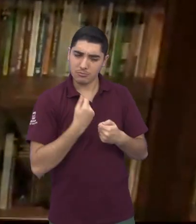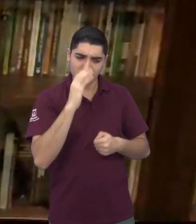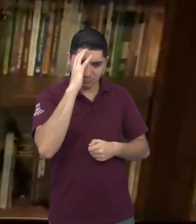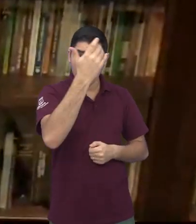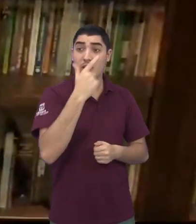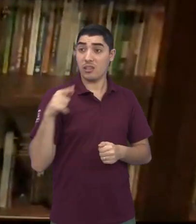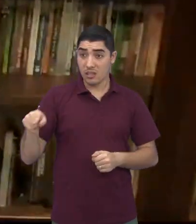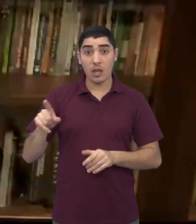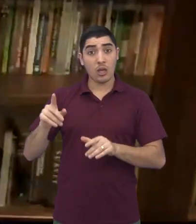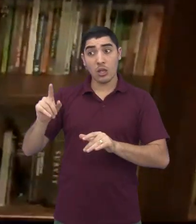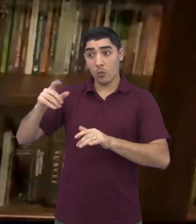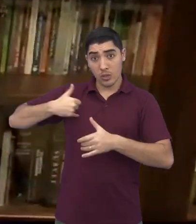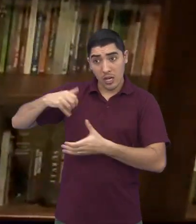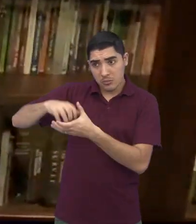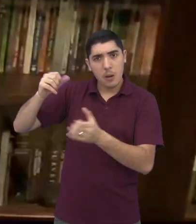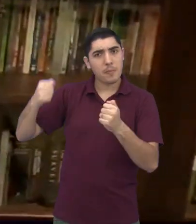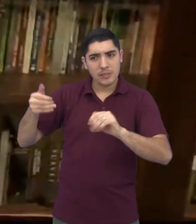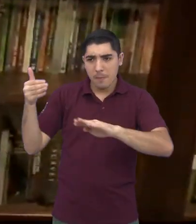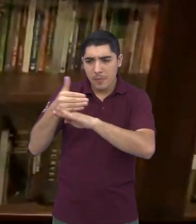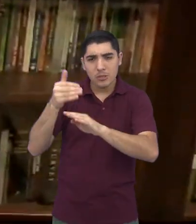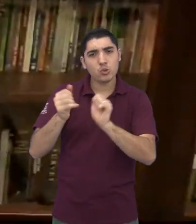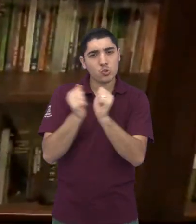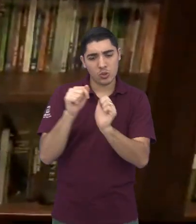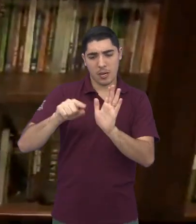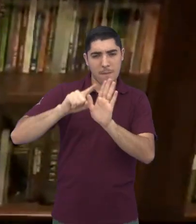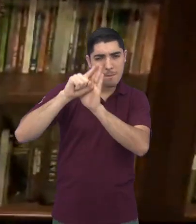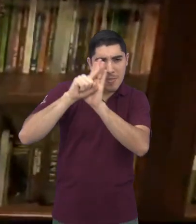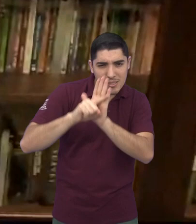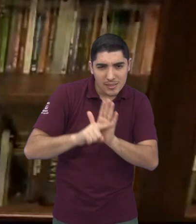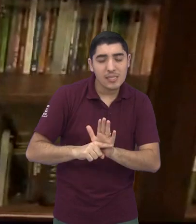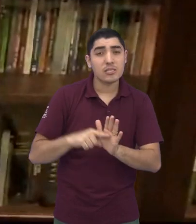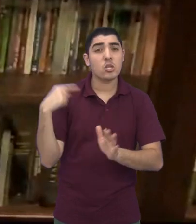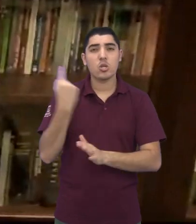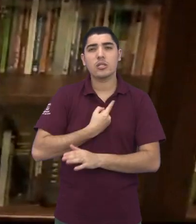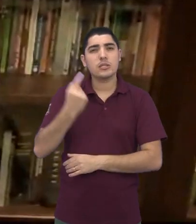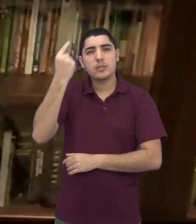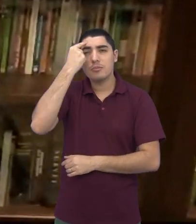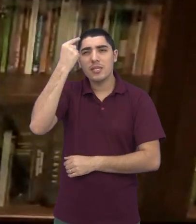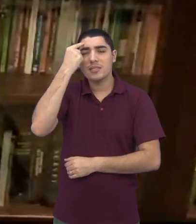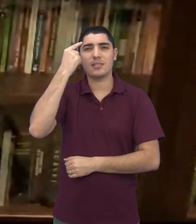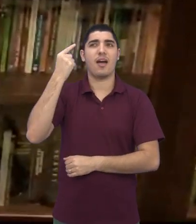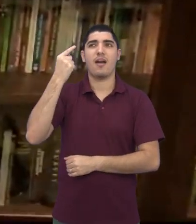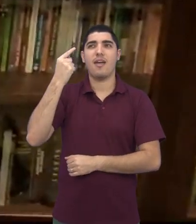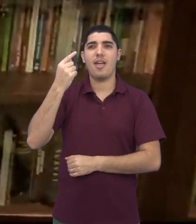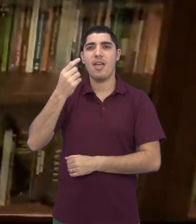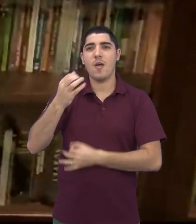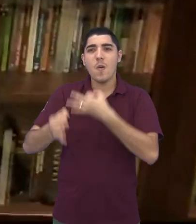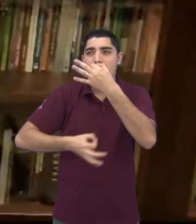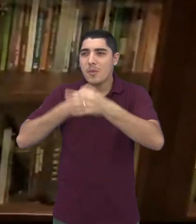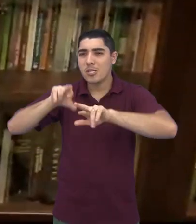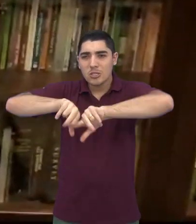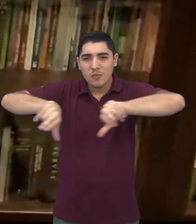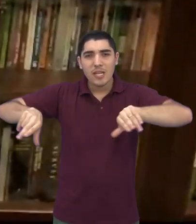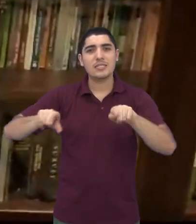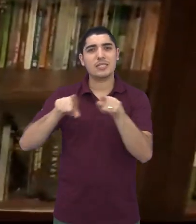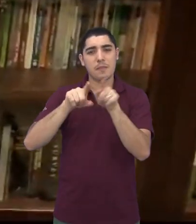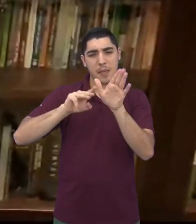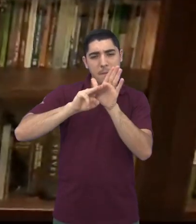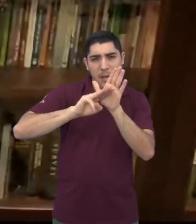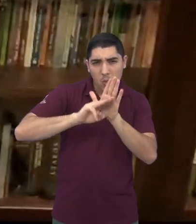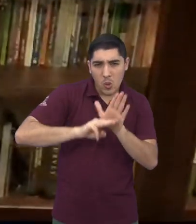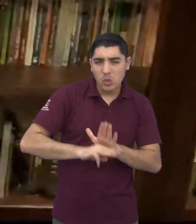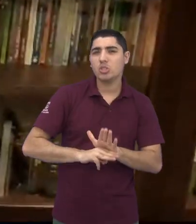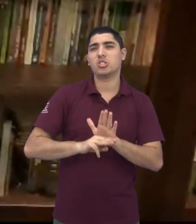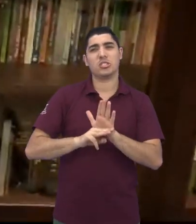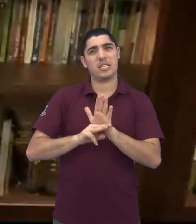projetos, tanto de pesquisa, de extensão, ensino, pensar as formas diferentes de